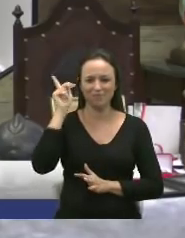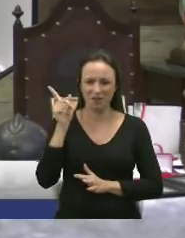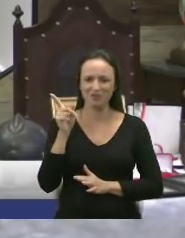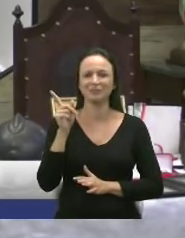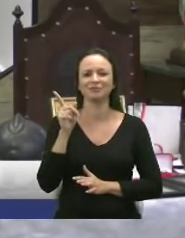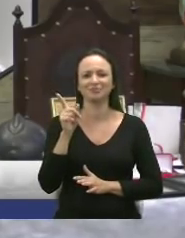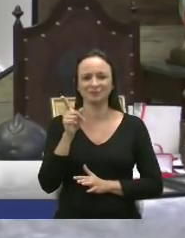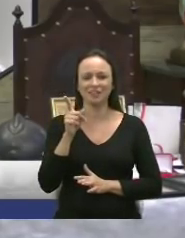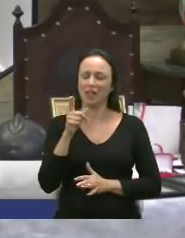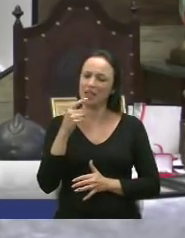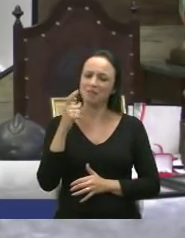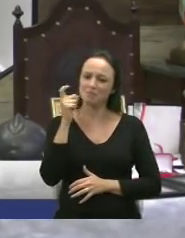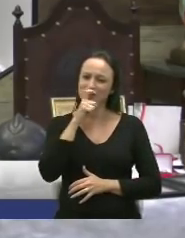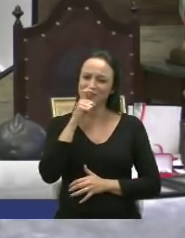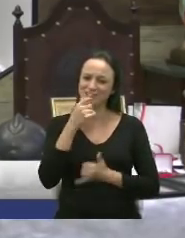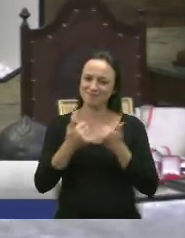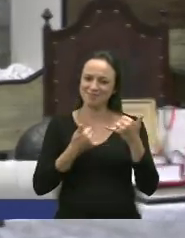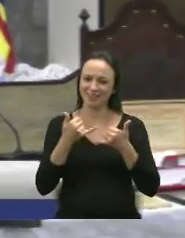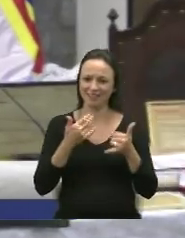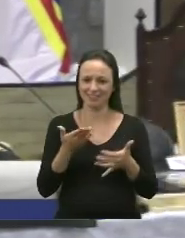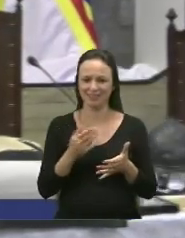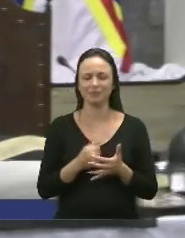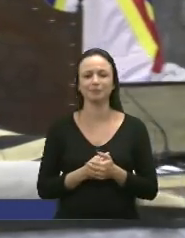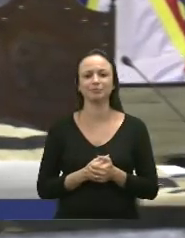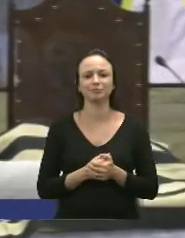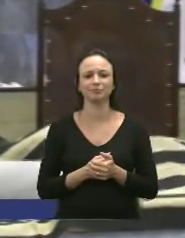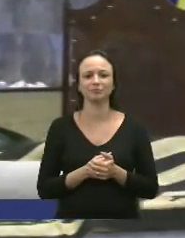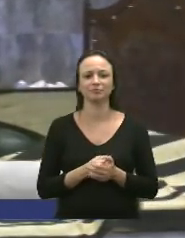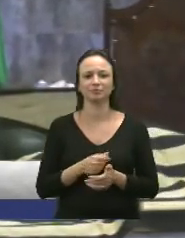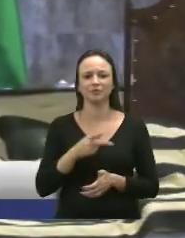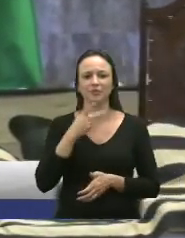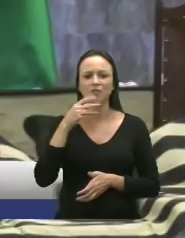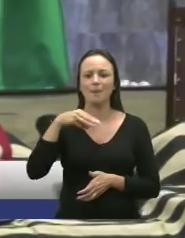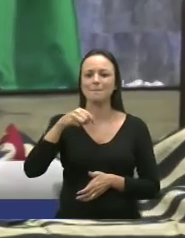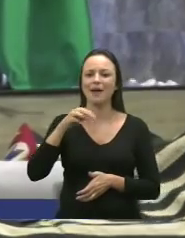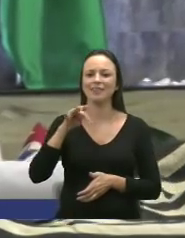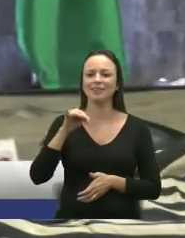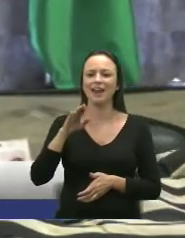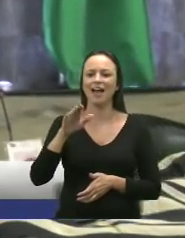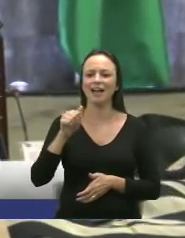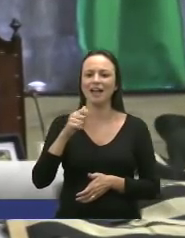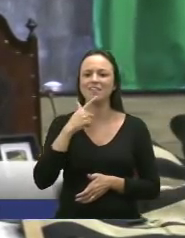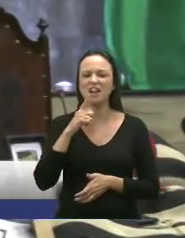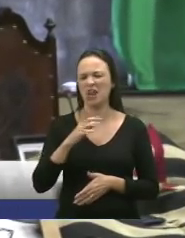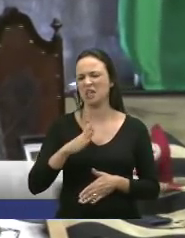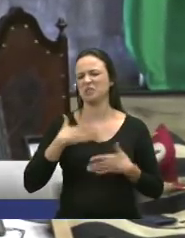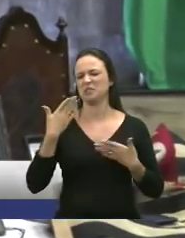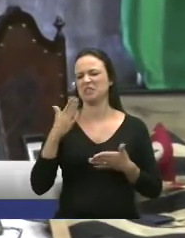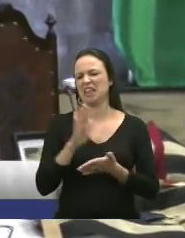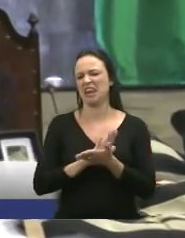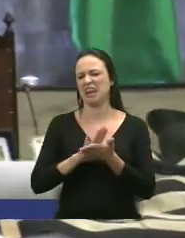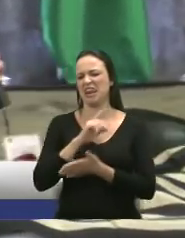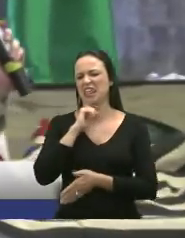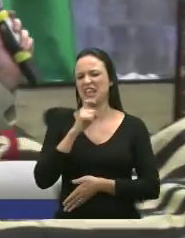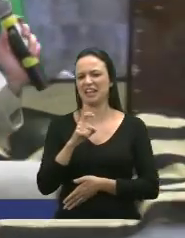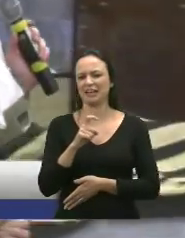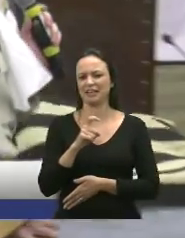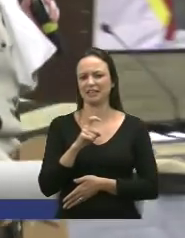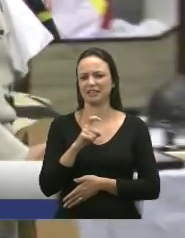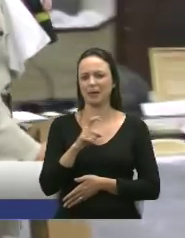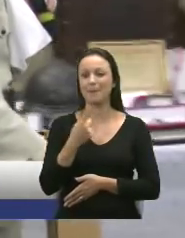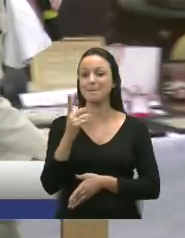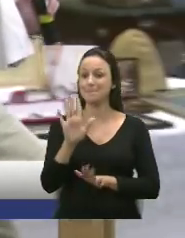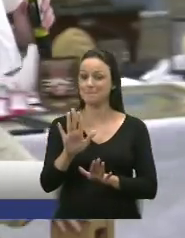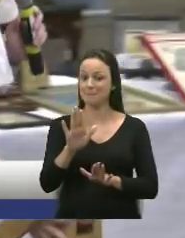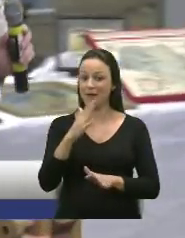metralhadora de mentira de São Paulo. Eu já ouvi comentários do tipo: a matraca não assustava ninguém. Tá bom. Só que a Frente Sul parou